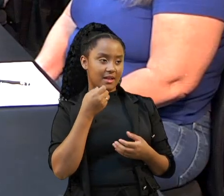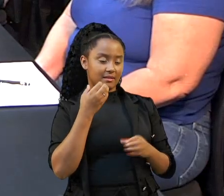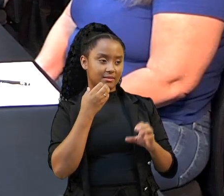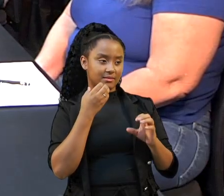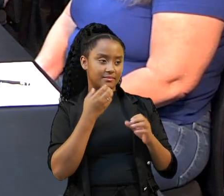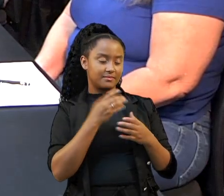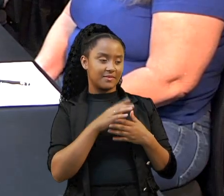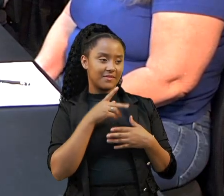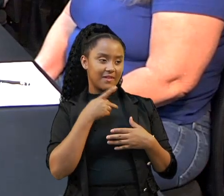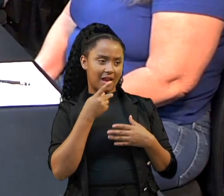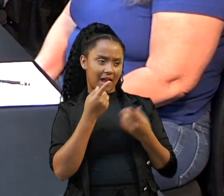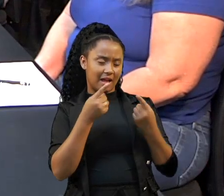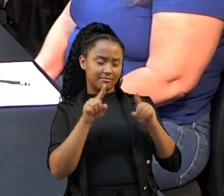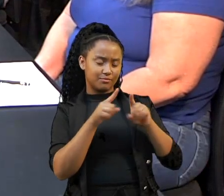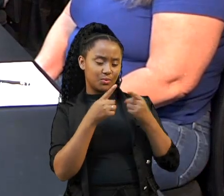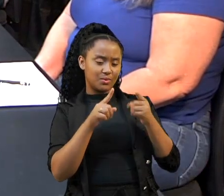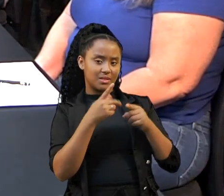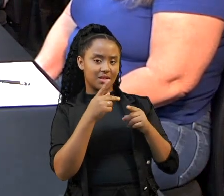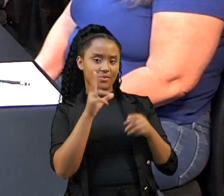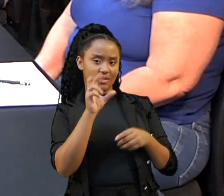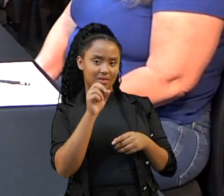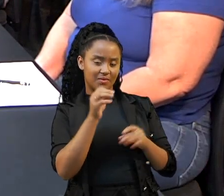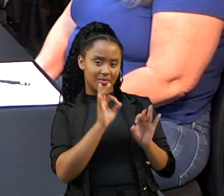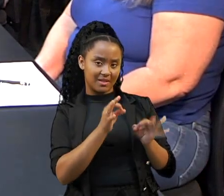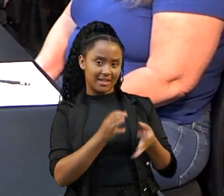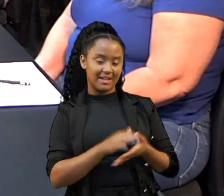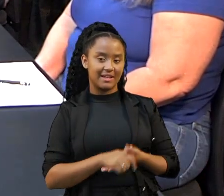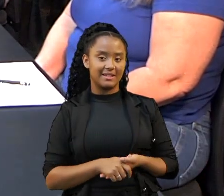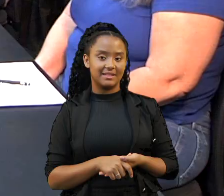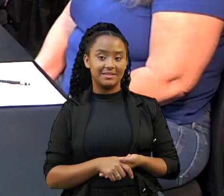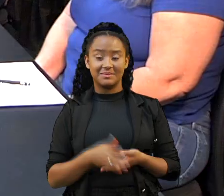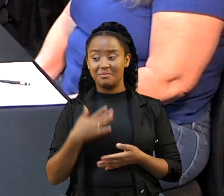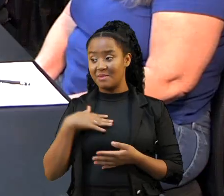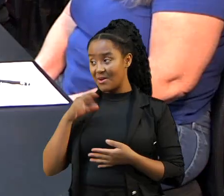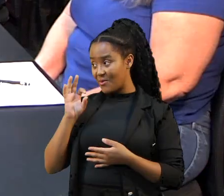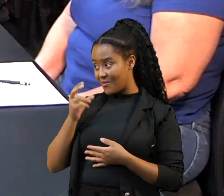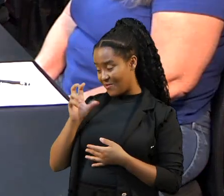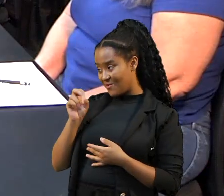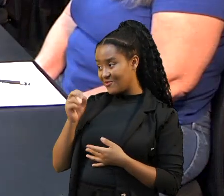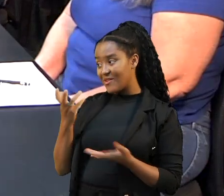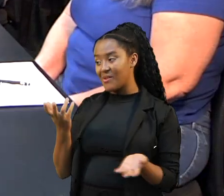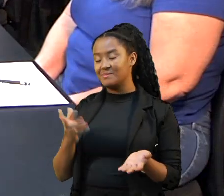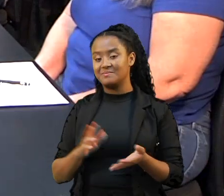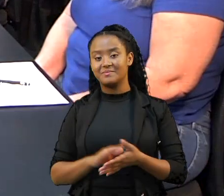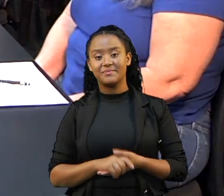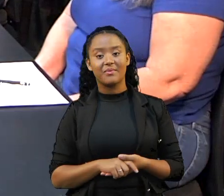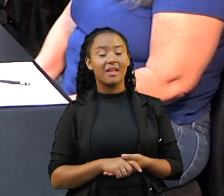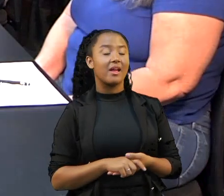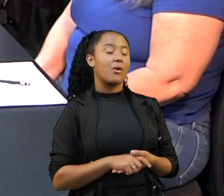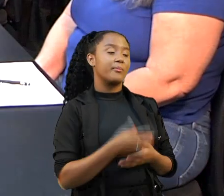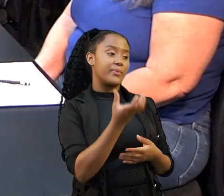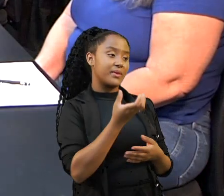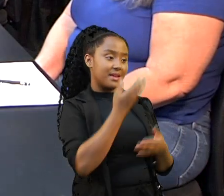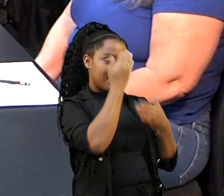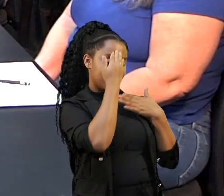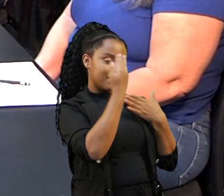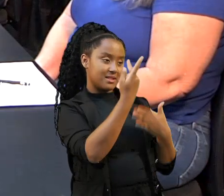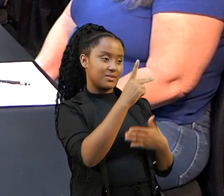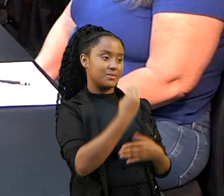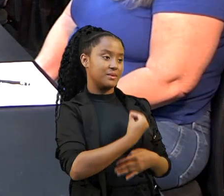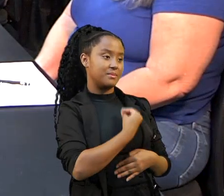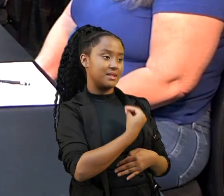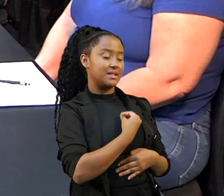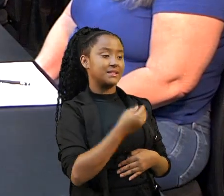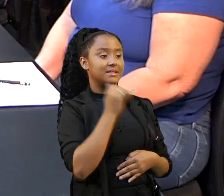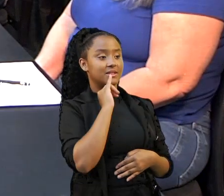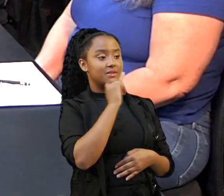né? Meu avô? Aí, não vai? Eu queria agradecer a sua presença e te falar que